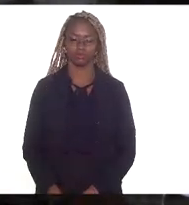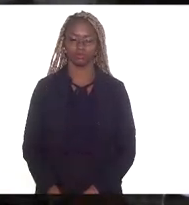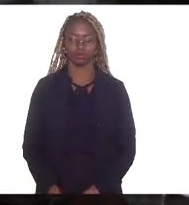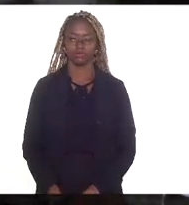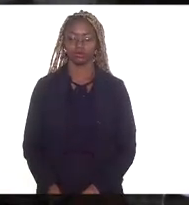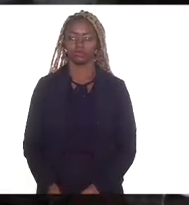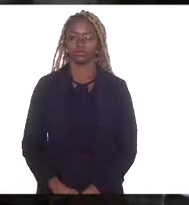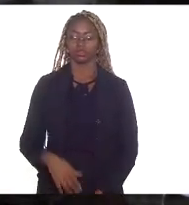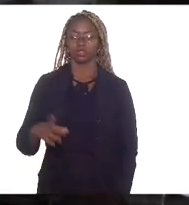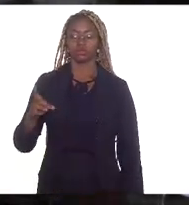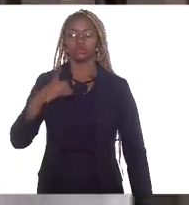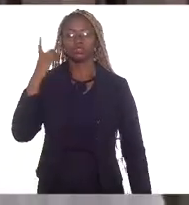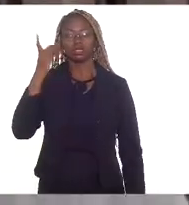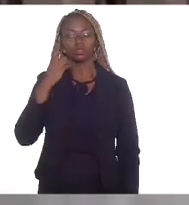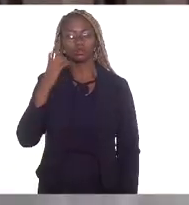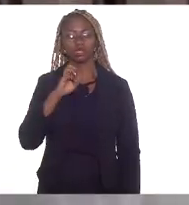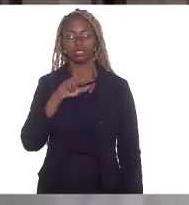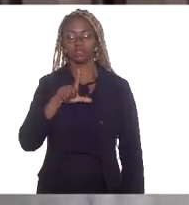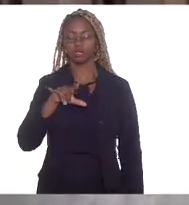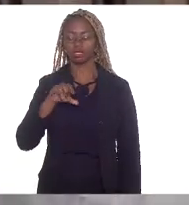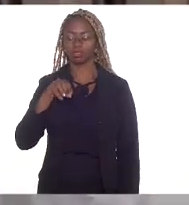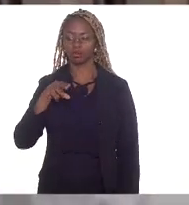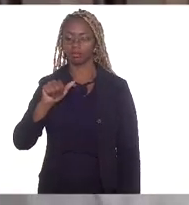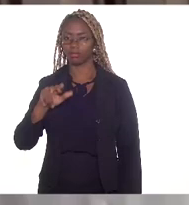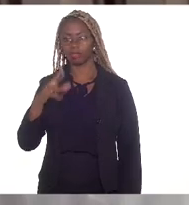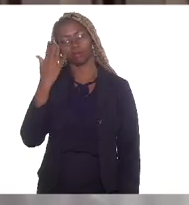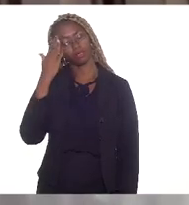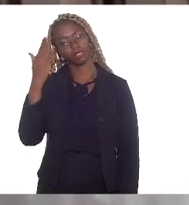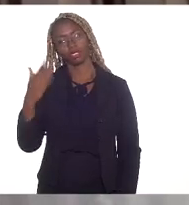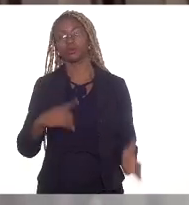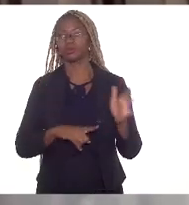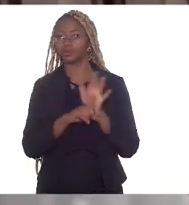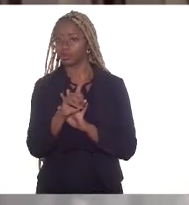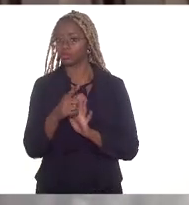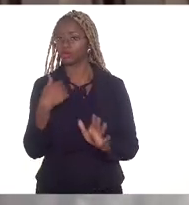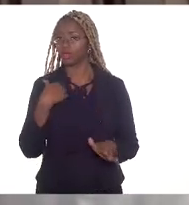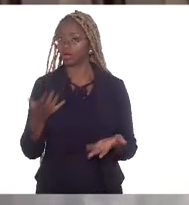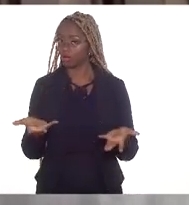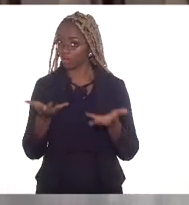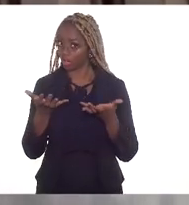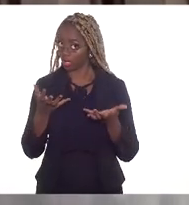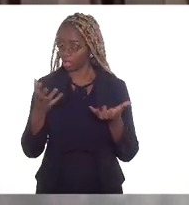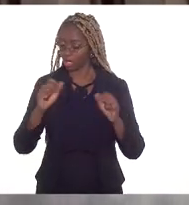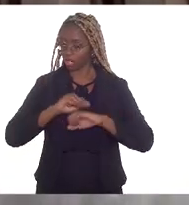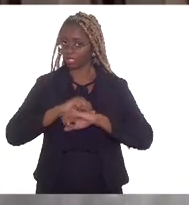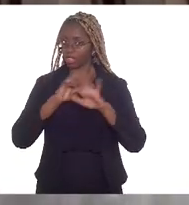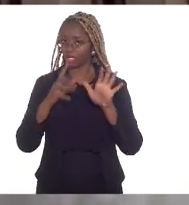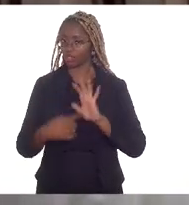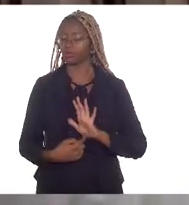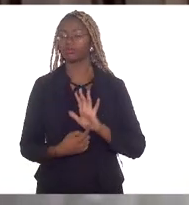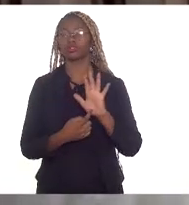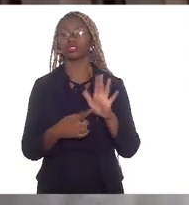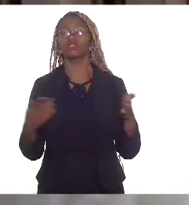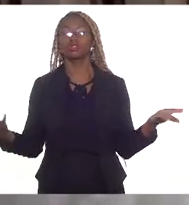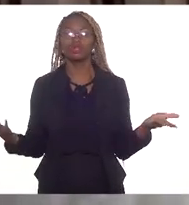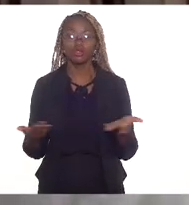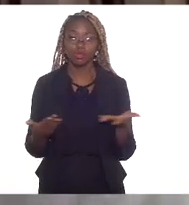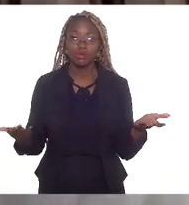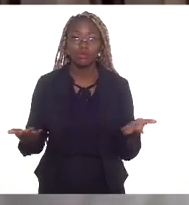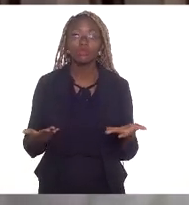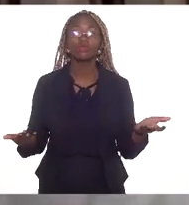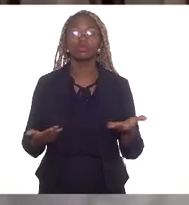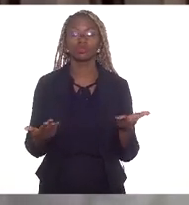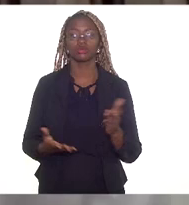Deputado Eliomar, muito obrigado pela sua pergunta. Eu gostaria de frisar que hoje o nosso momento ele é